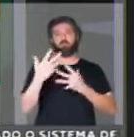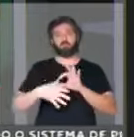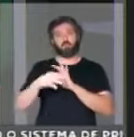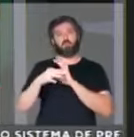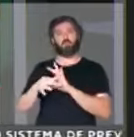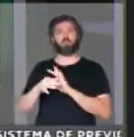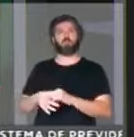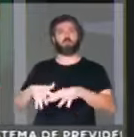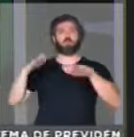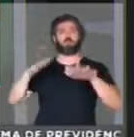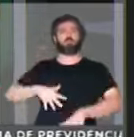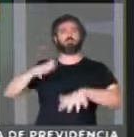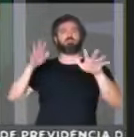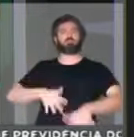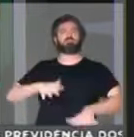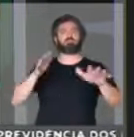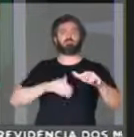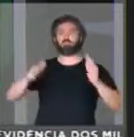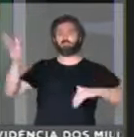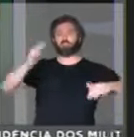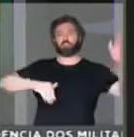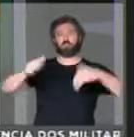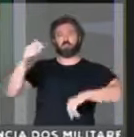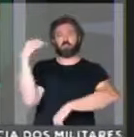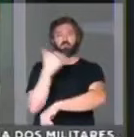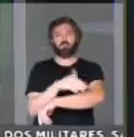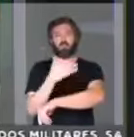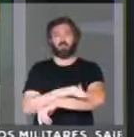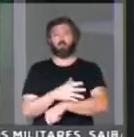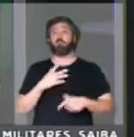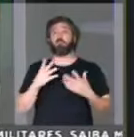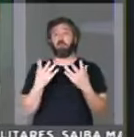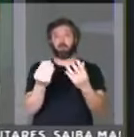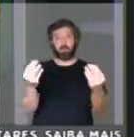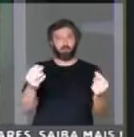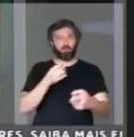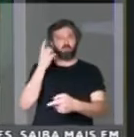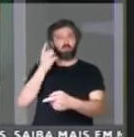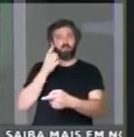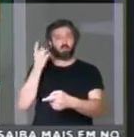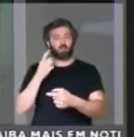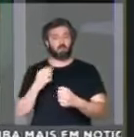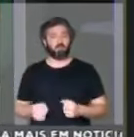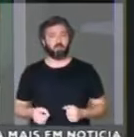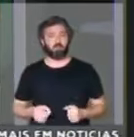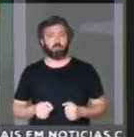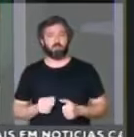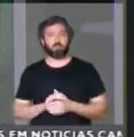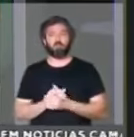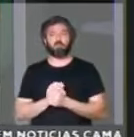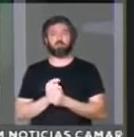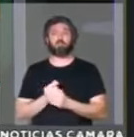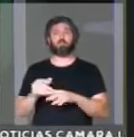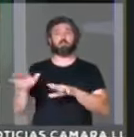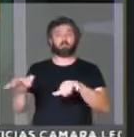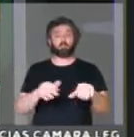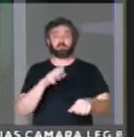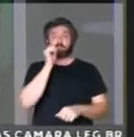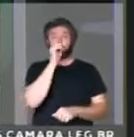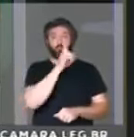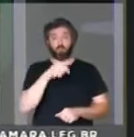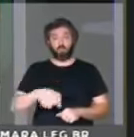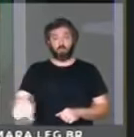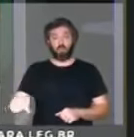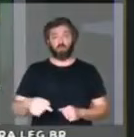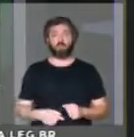unirem às manifestações que estão sendo chamadas nas ruas e são muitos deputados hélio muitas que estão sendo chamadas para este final de semana